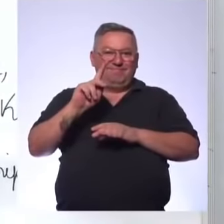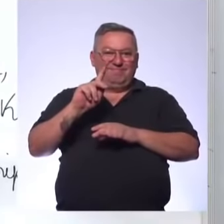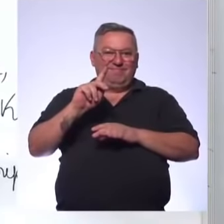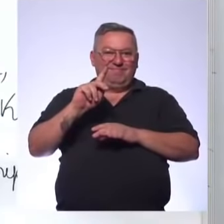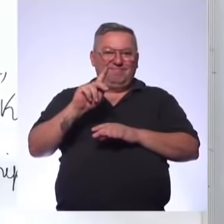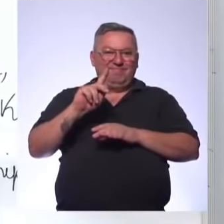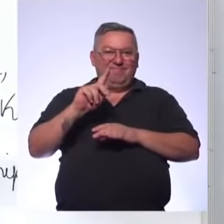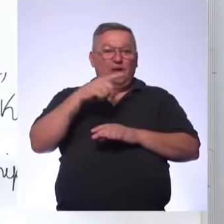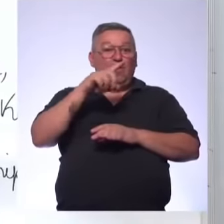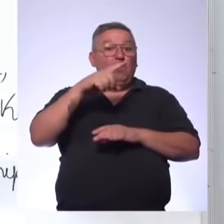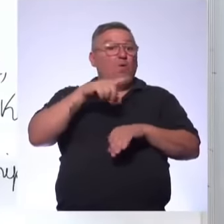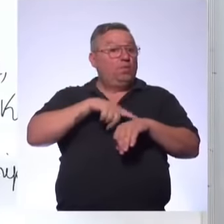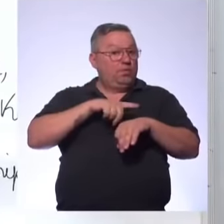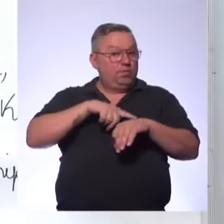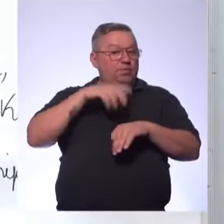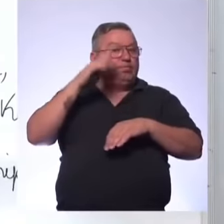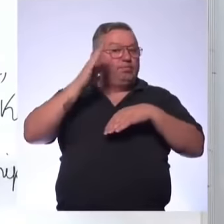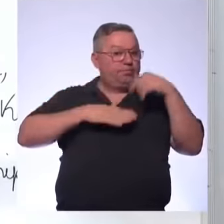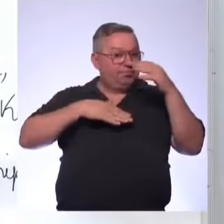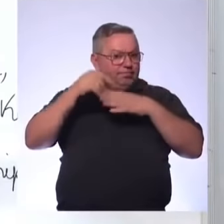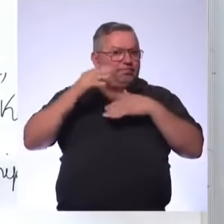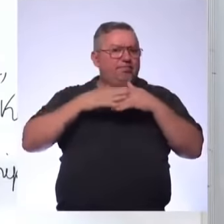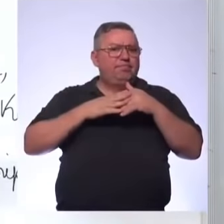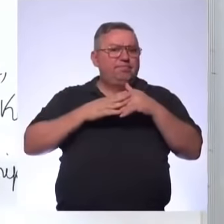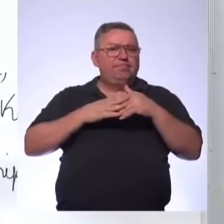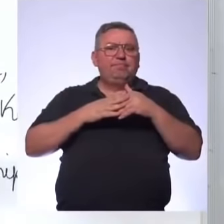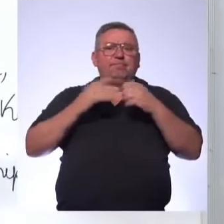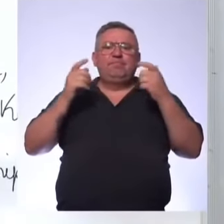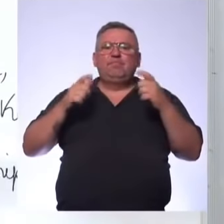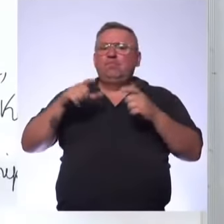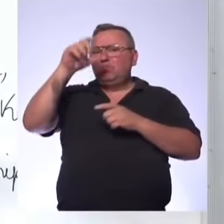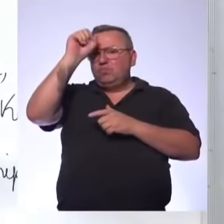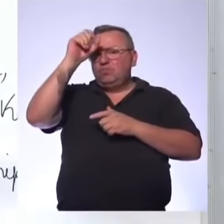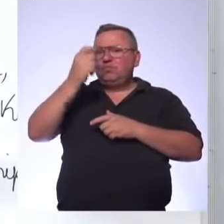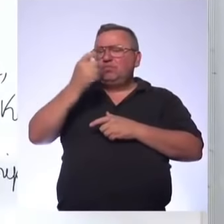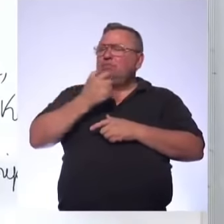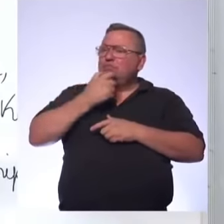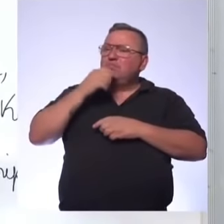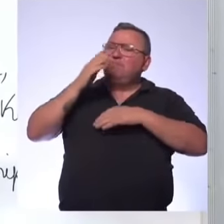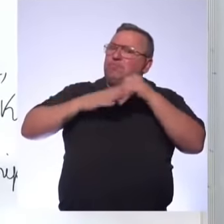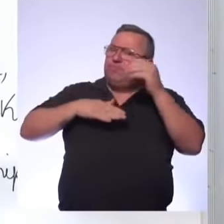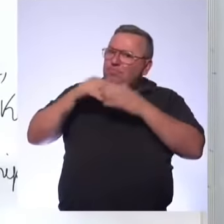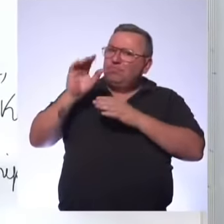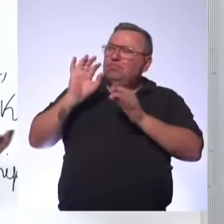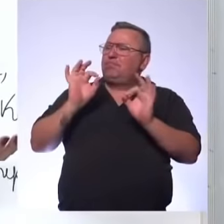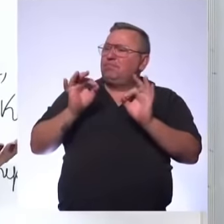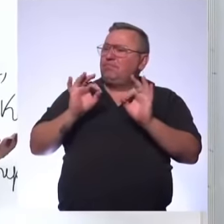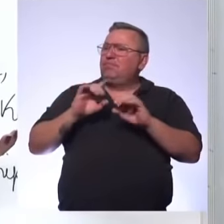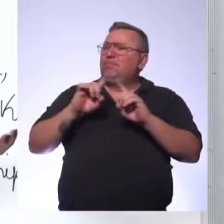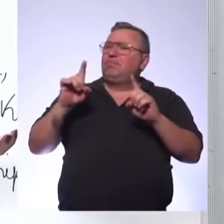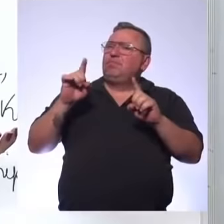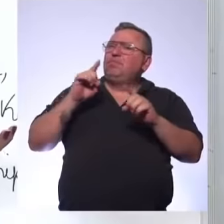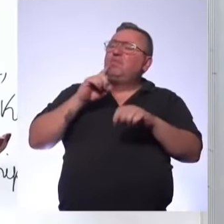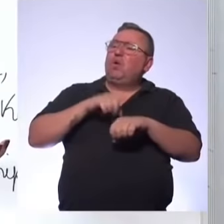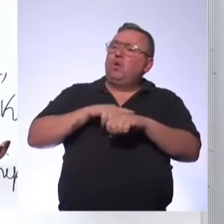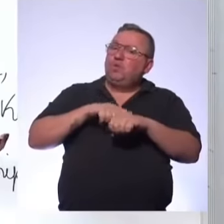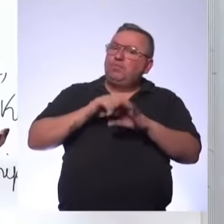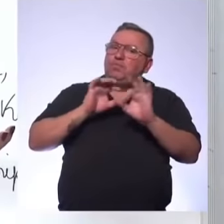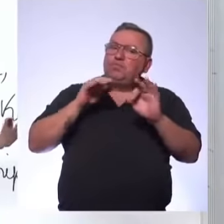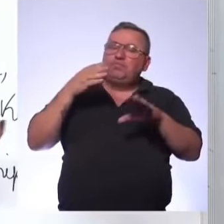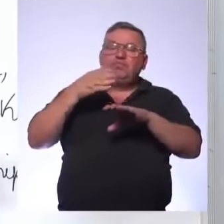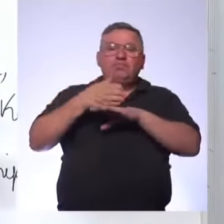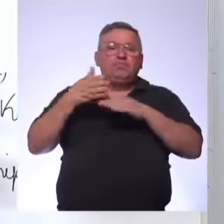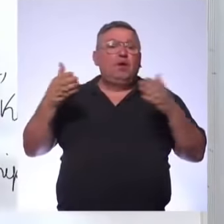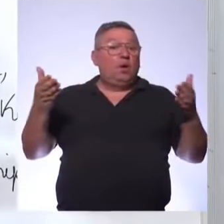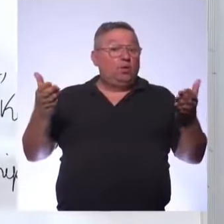em inglês é o seu momento de praticar galera onde que a gente aprende inglês é praticando Qual é o momento de praticar e